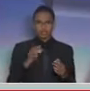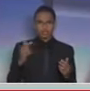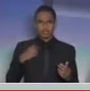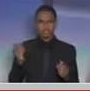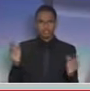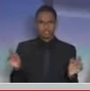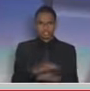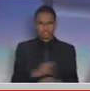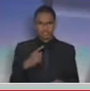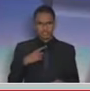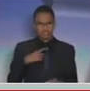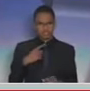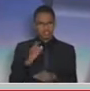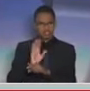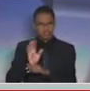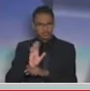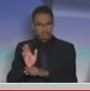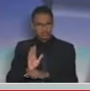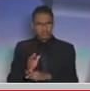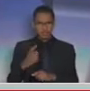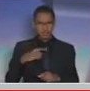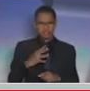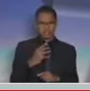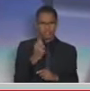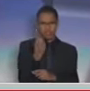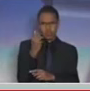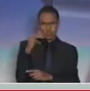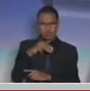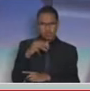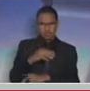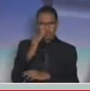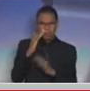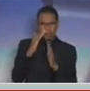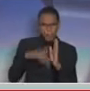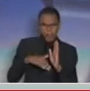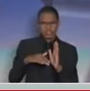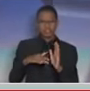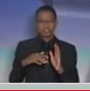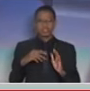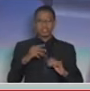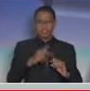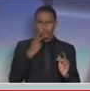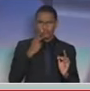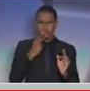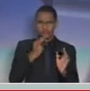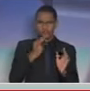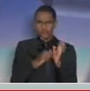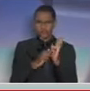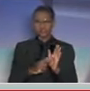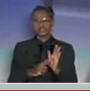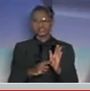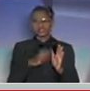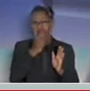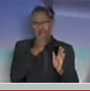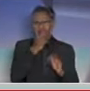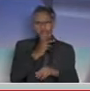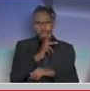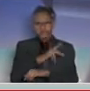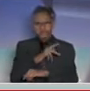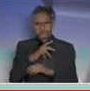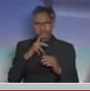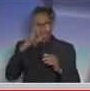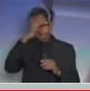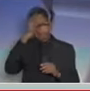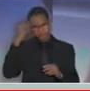só um vídeo de menos de um minuto, eu queria mostrar essa fala do prefeito para que os deputados saibam quem governa